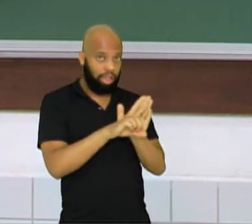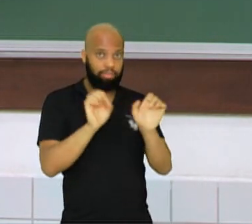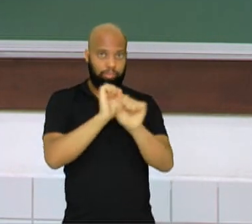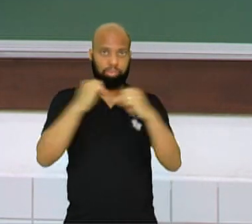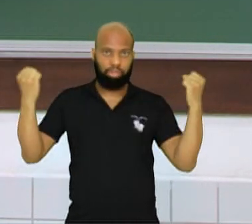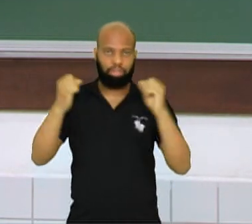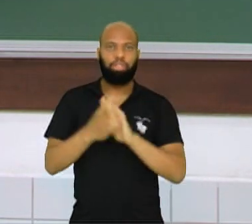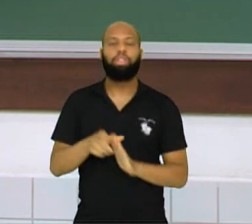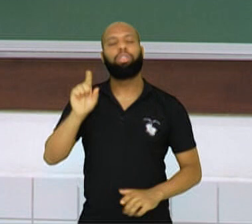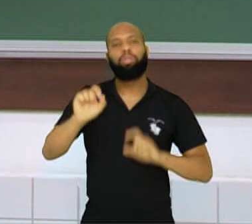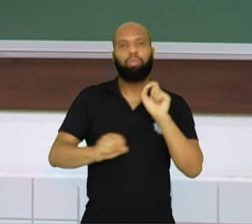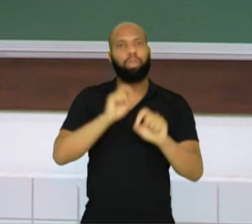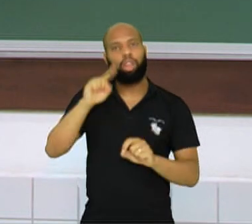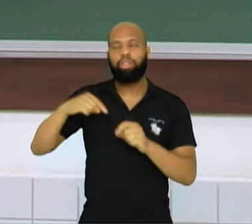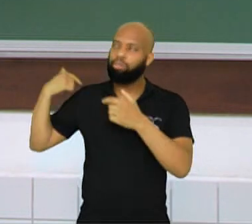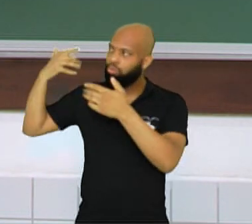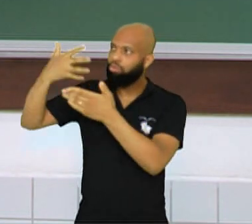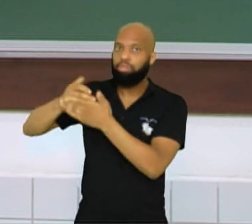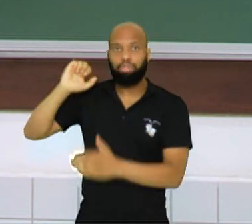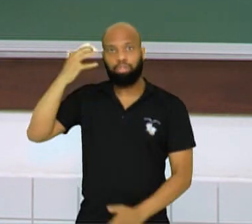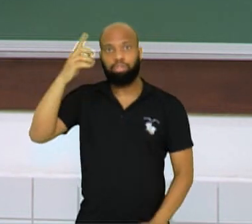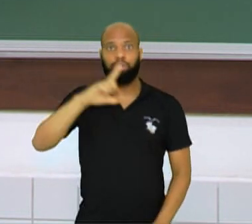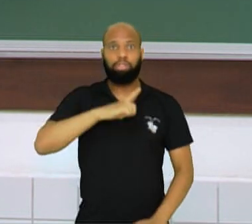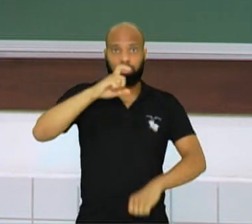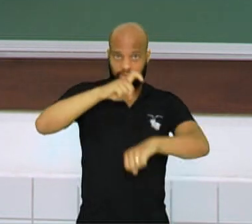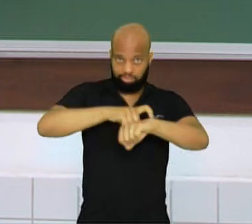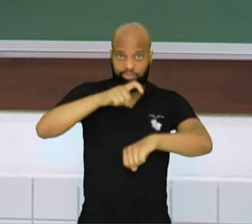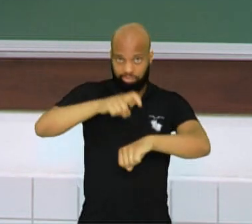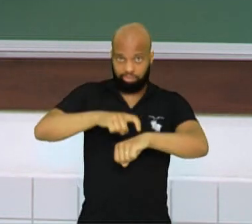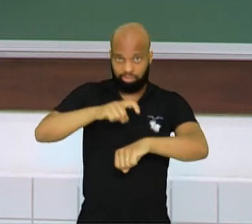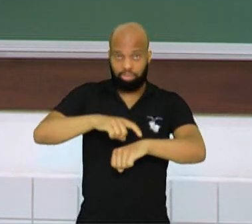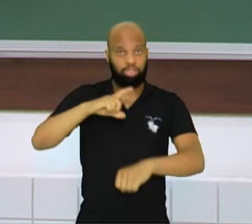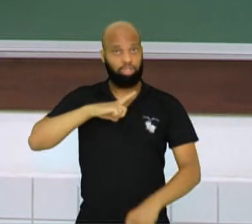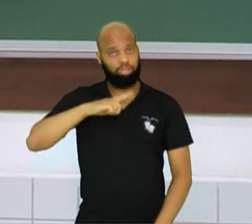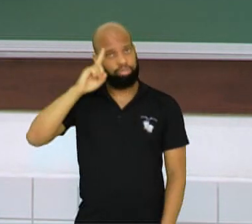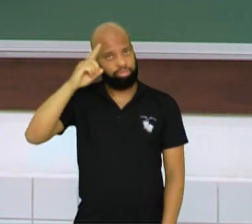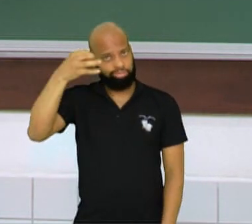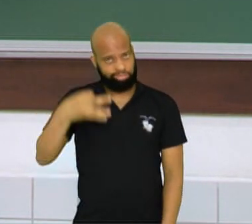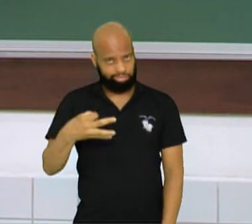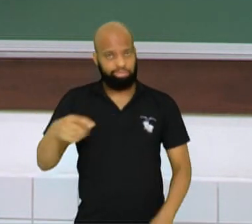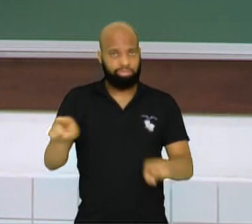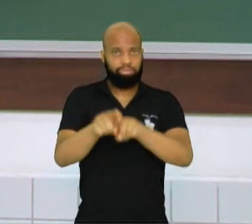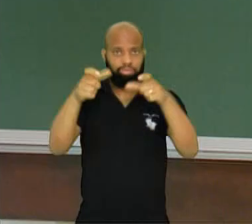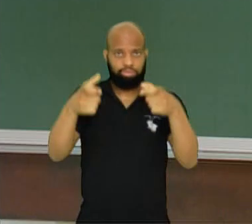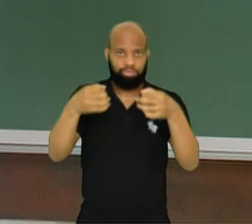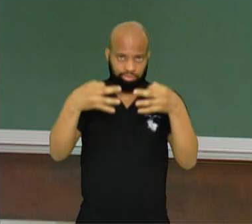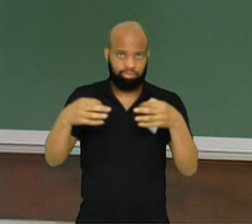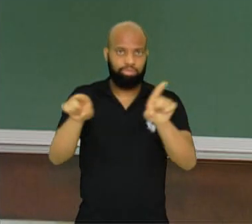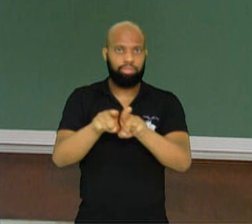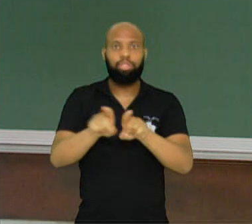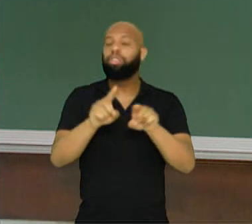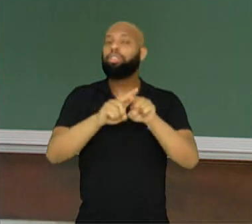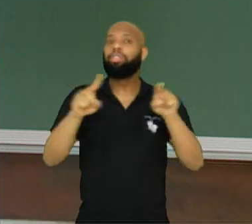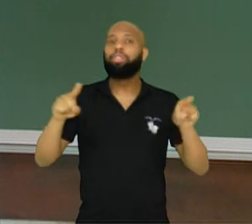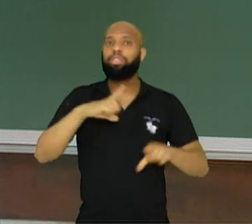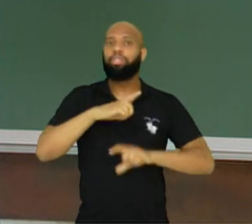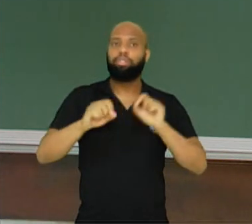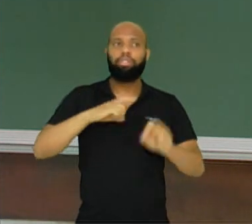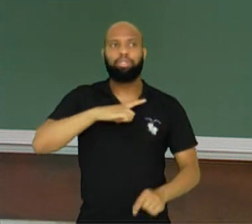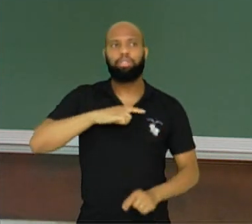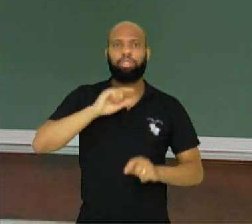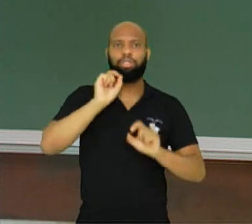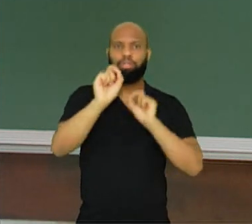então, ela foi um fato histórico que ocorreu em uma determinada data, em um determinado lugar. Mas existe